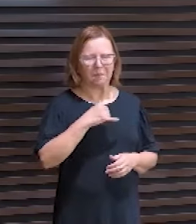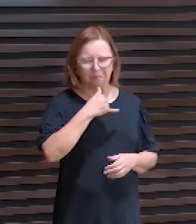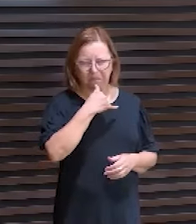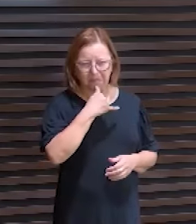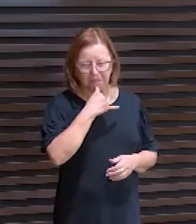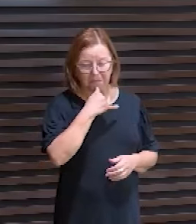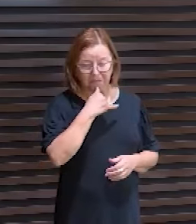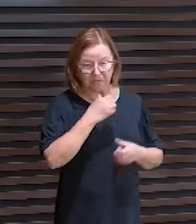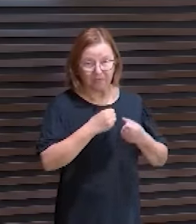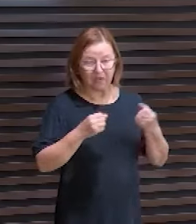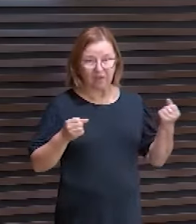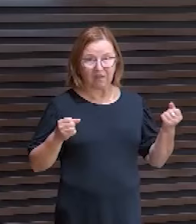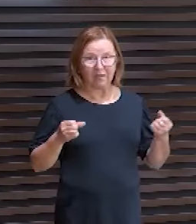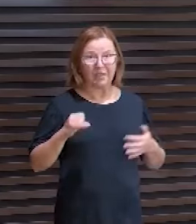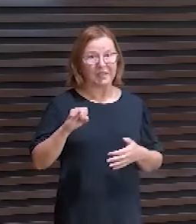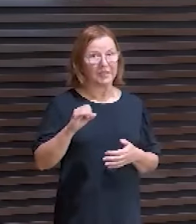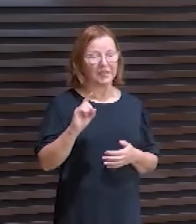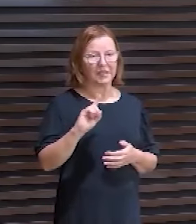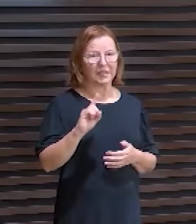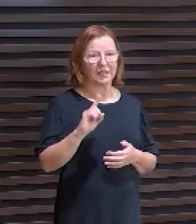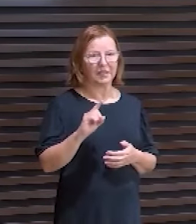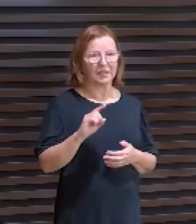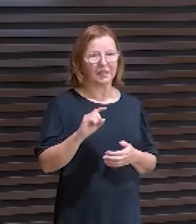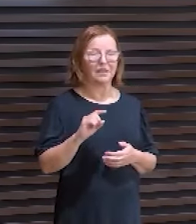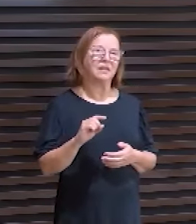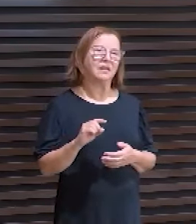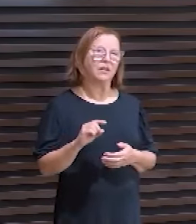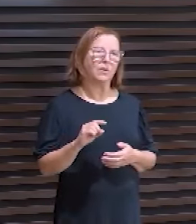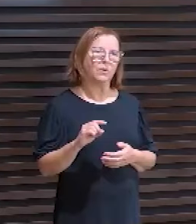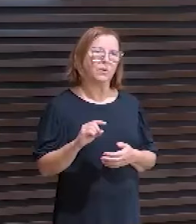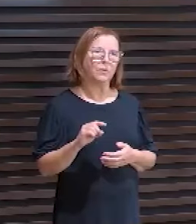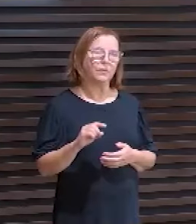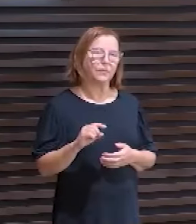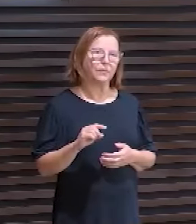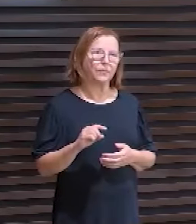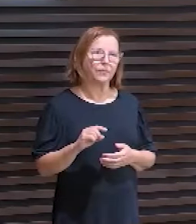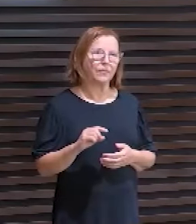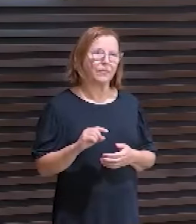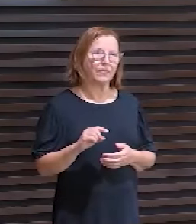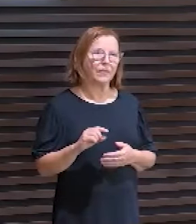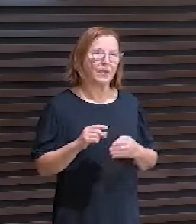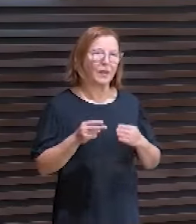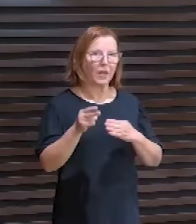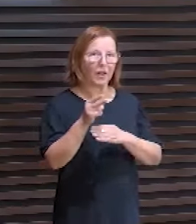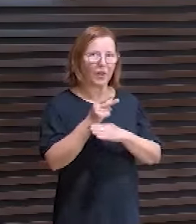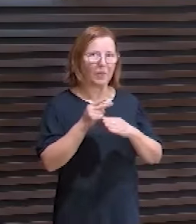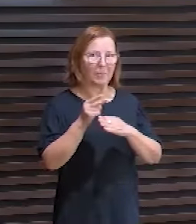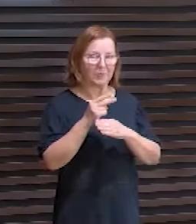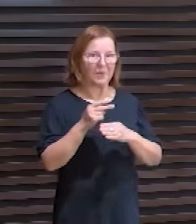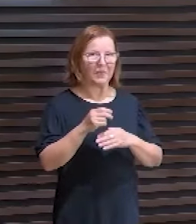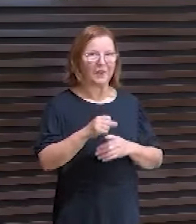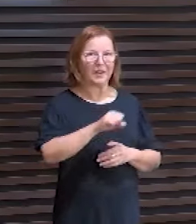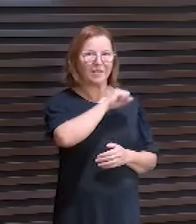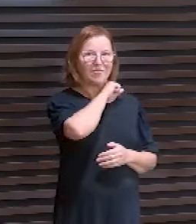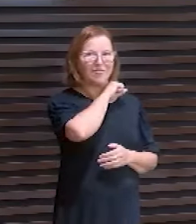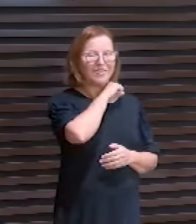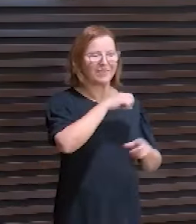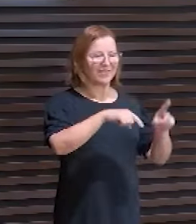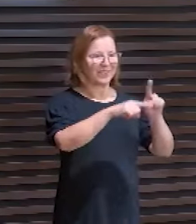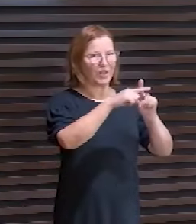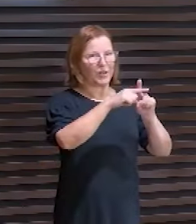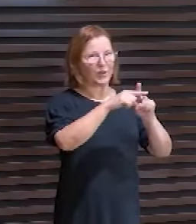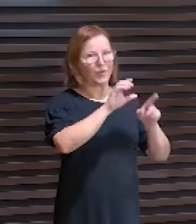for tratado aquela decepção aquele egoísmo na cruz de Cristo vai caminhar para um conflito